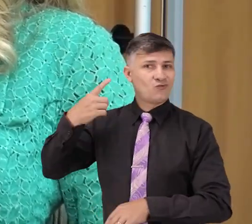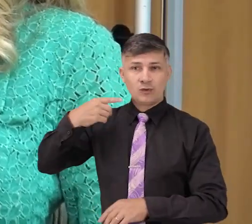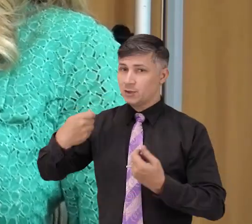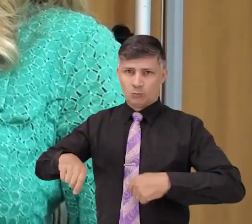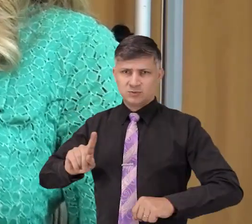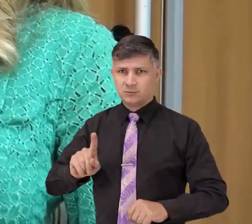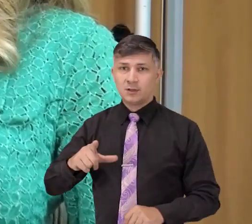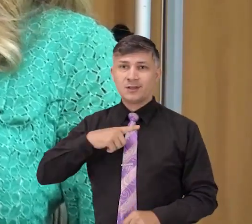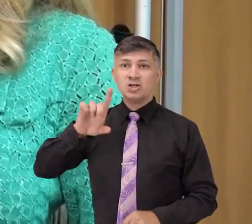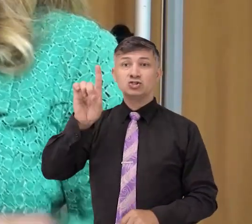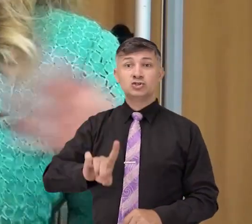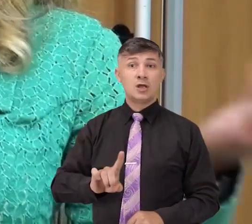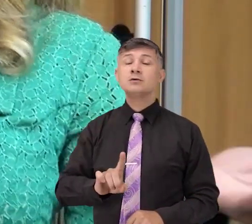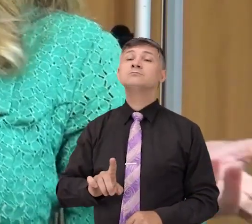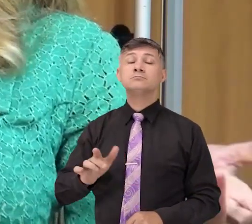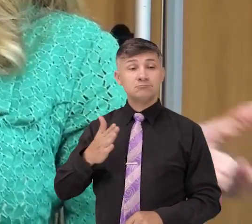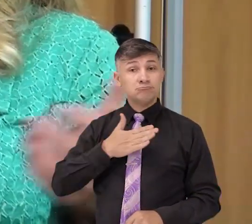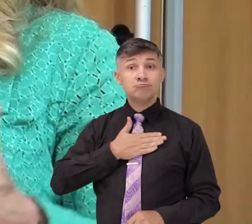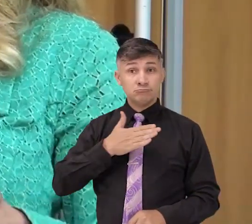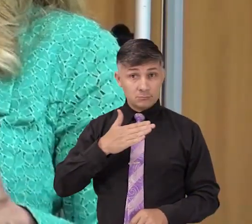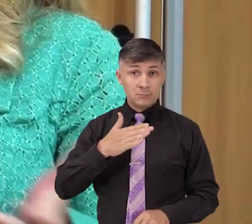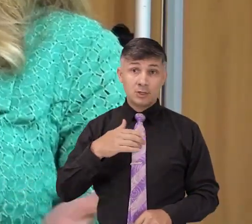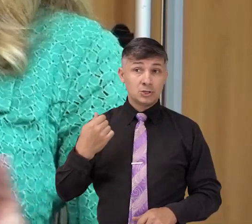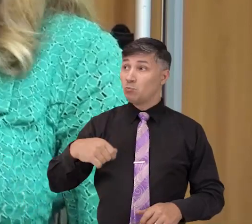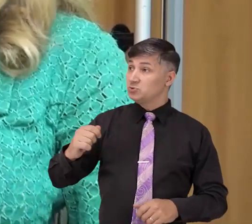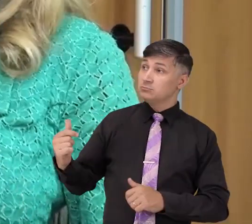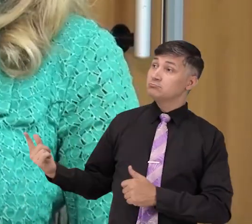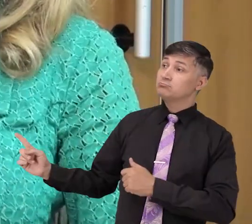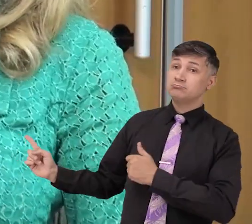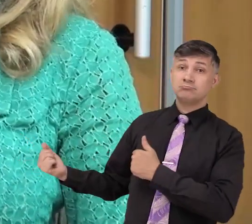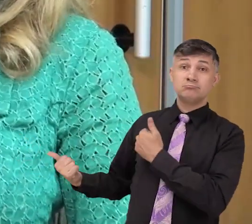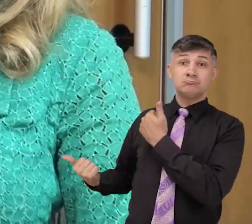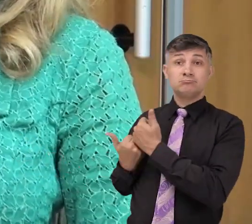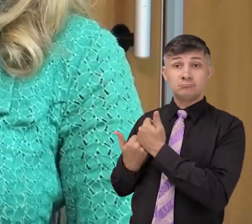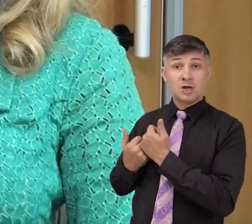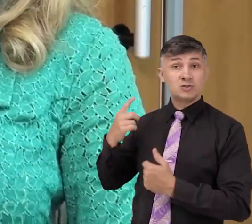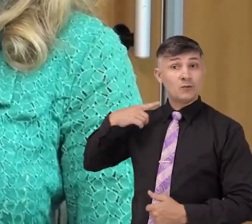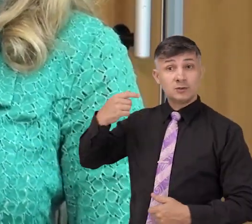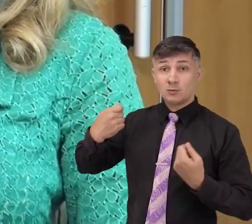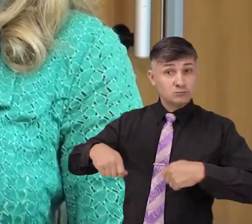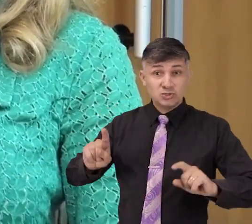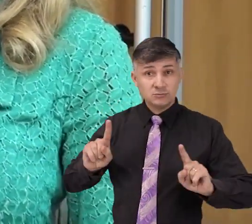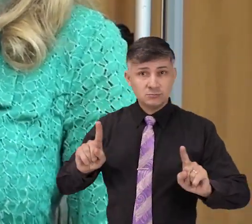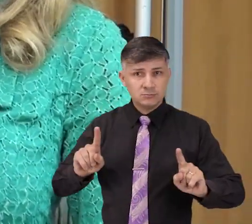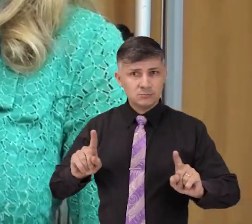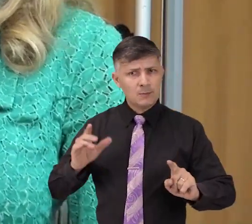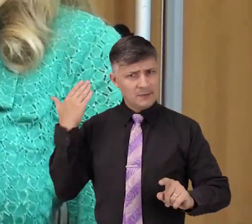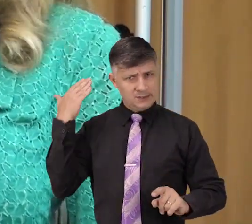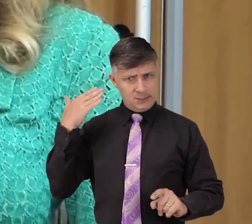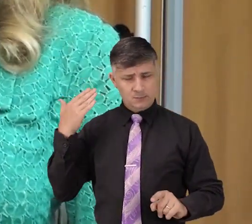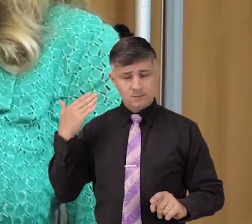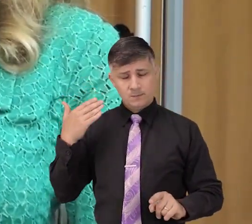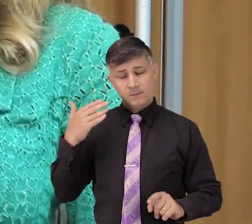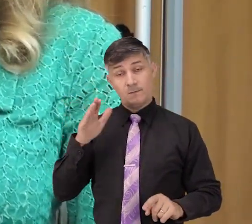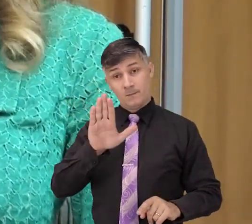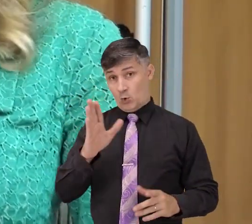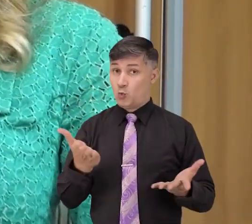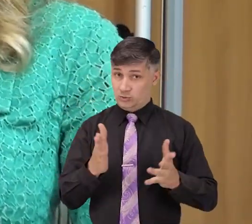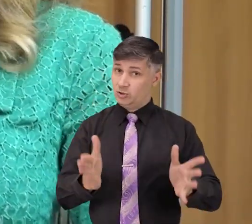postulantes. Né, que era o direito de postular sem assistência de advogado. E, enfim, eu acho